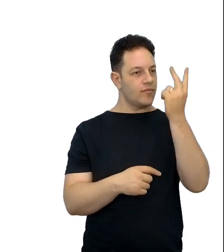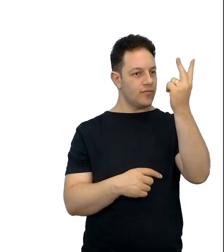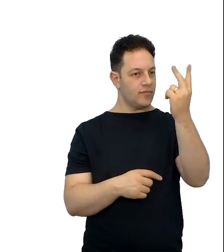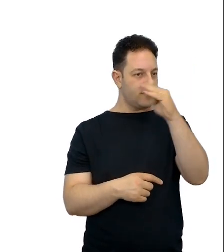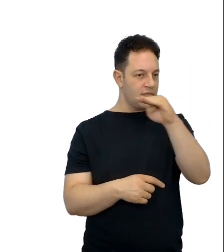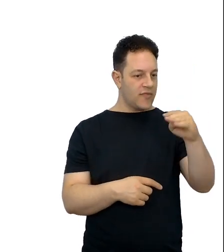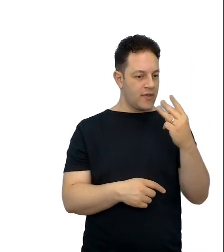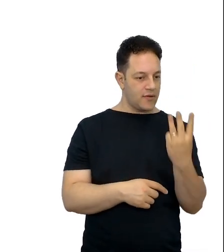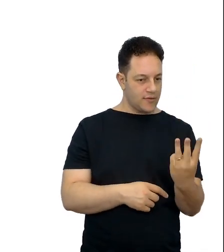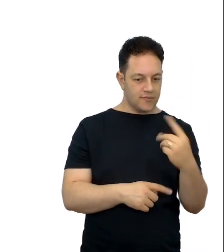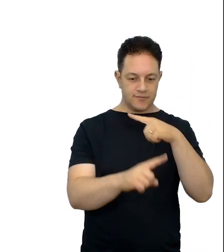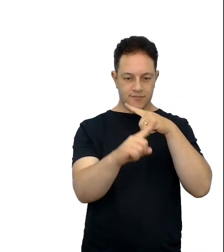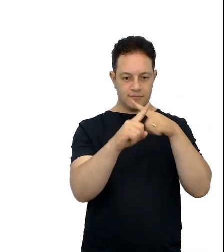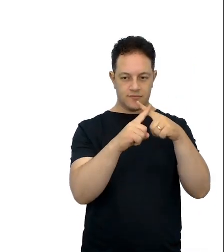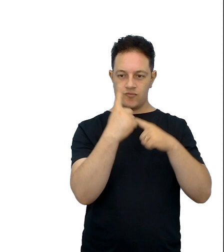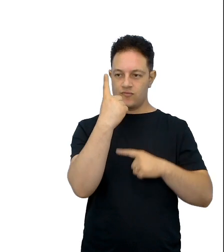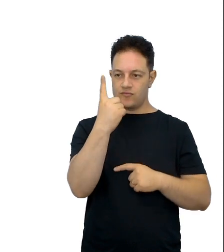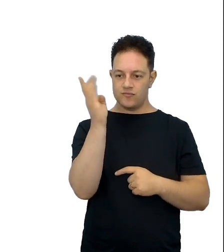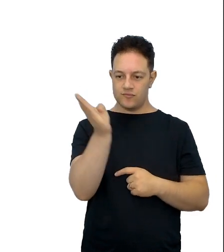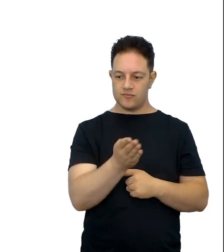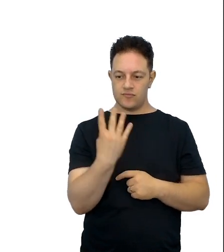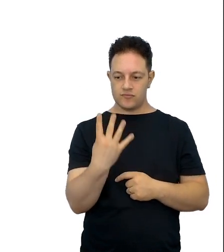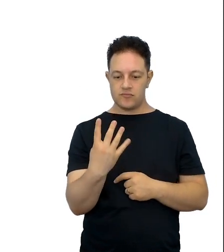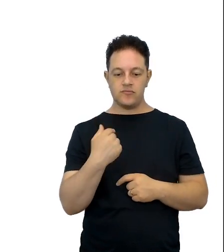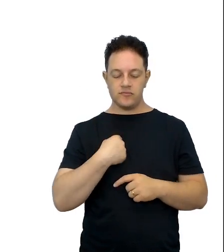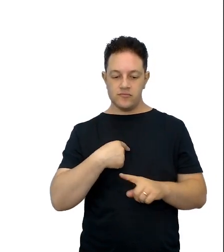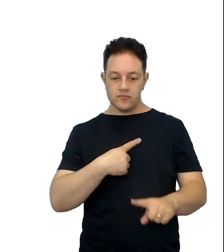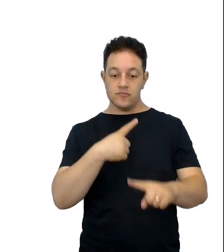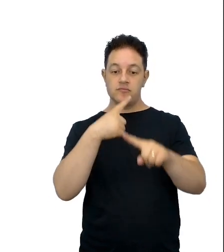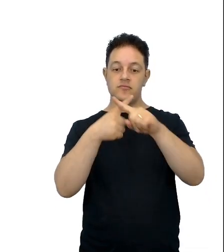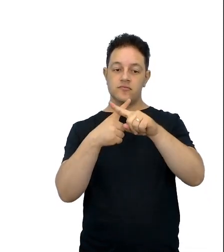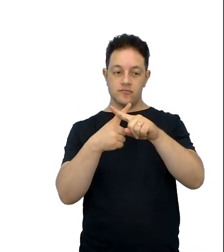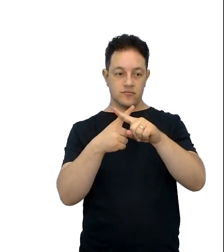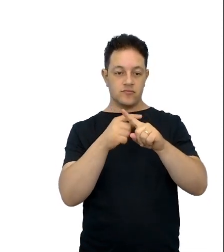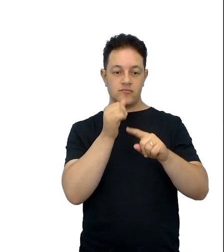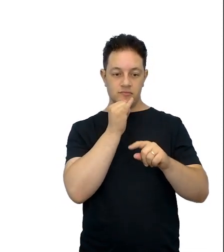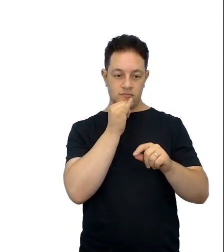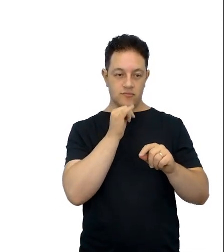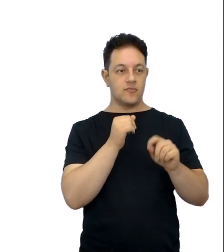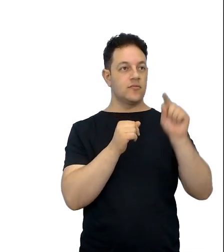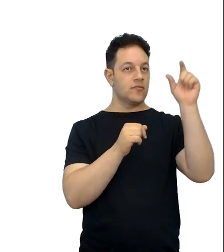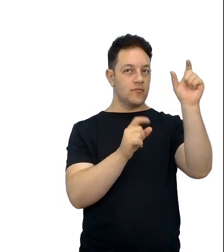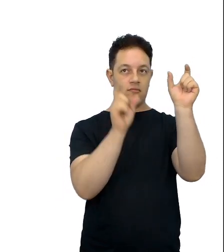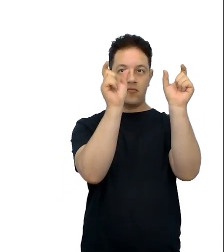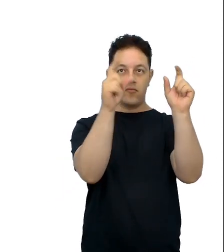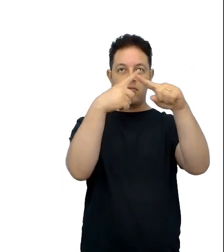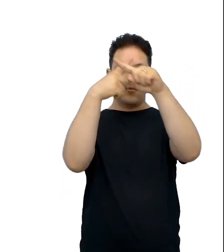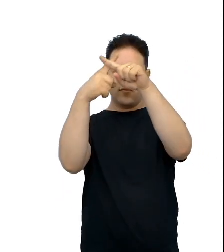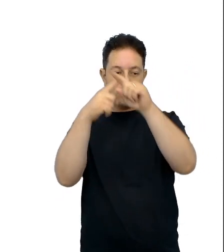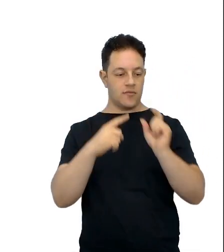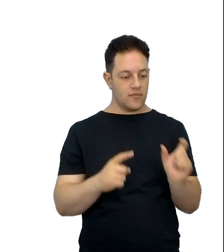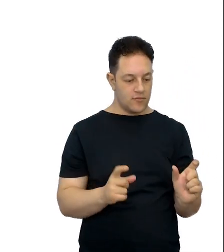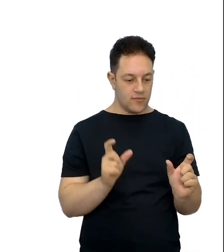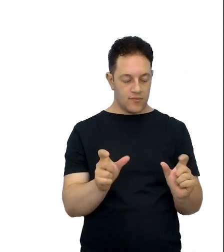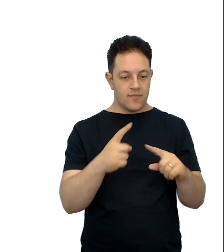2/3 vezes 1/4, eu multiplico numerador por numerador, denominador por denominador. E